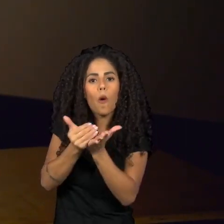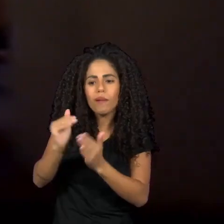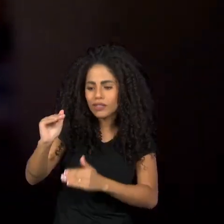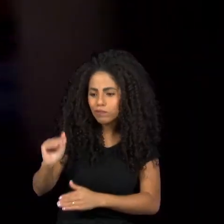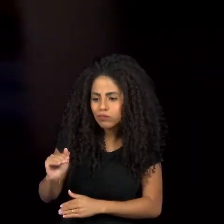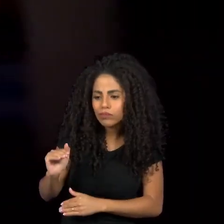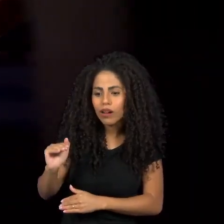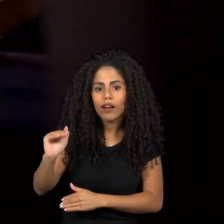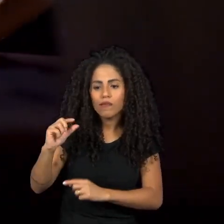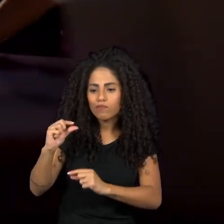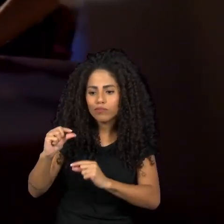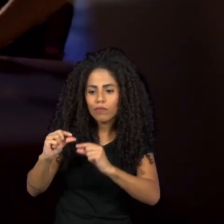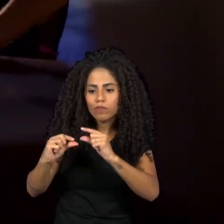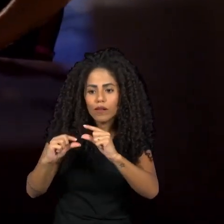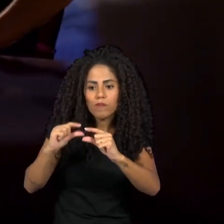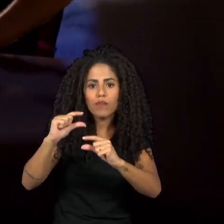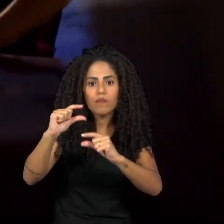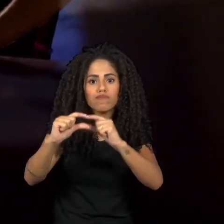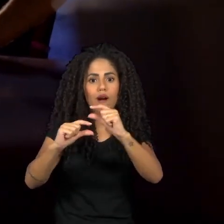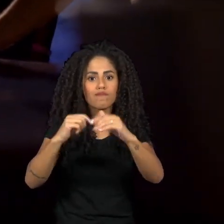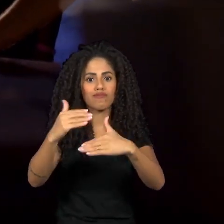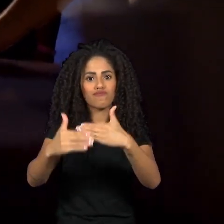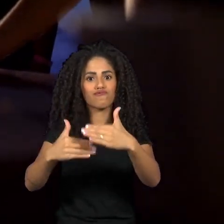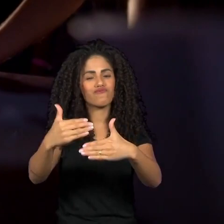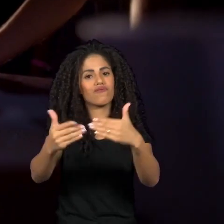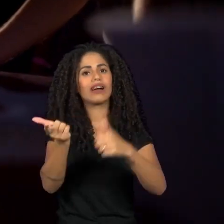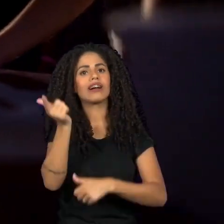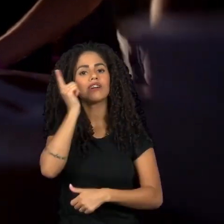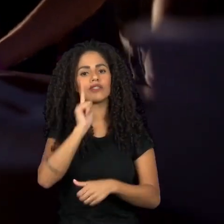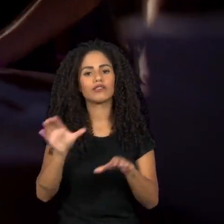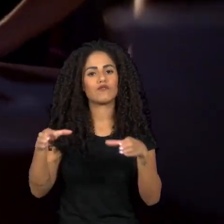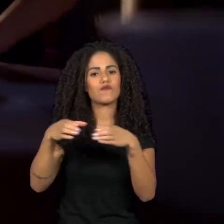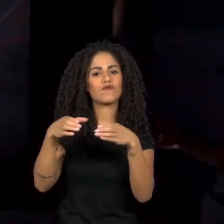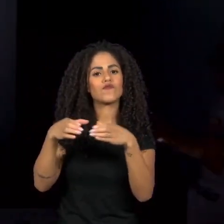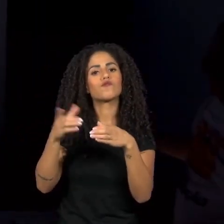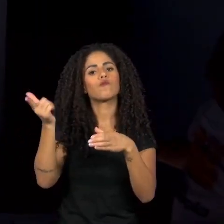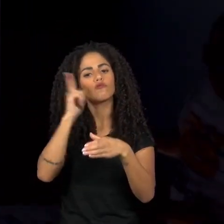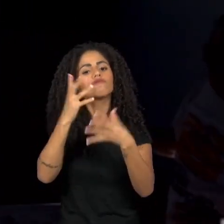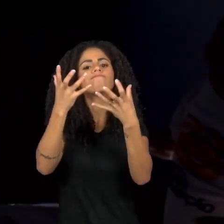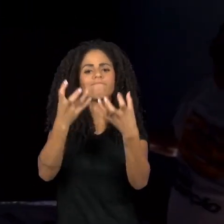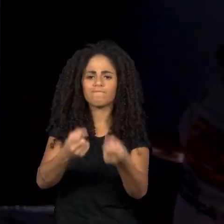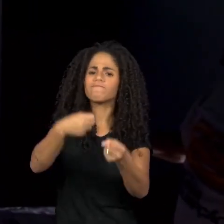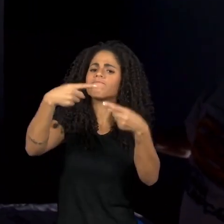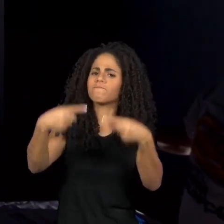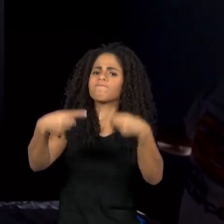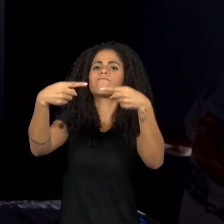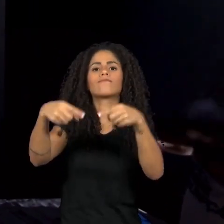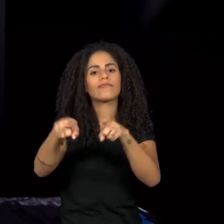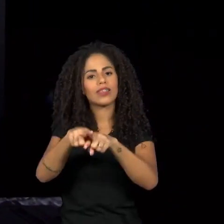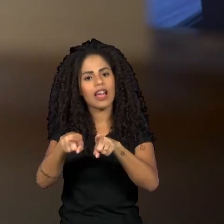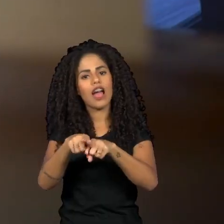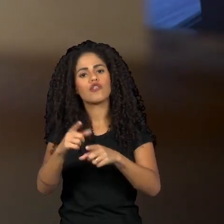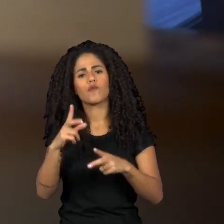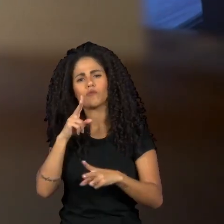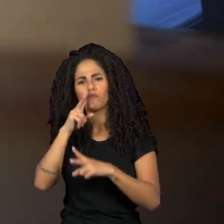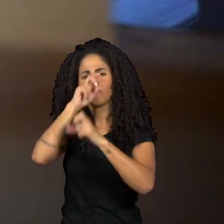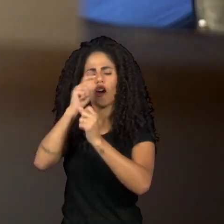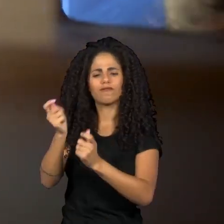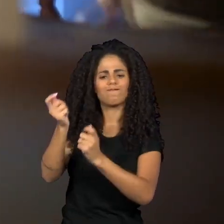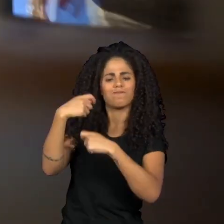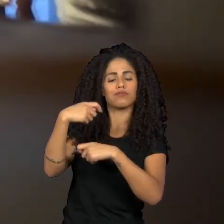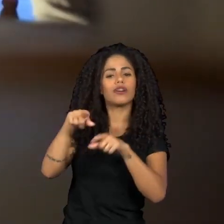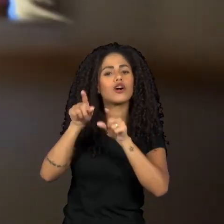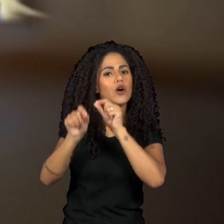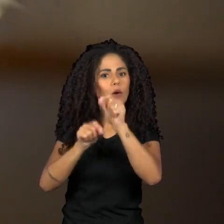transformações. E é um pouco nessa potência que eu acho que o grupo todo abraça, carrega a sua força. Acredito que a